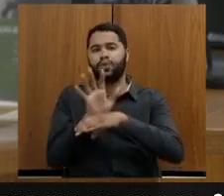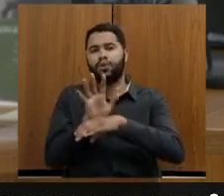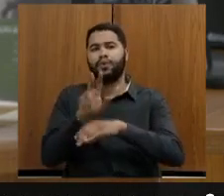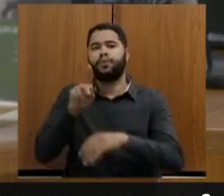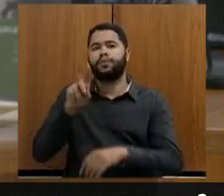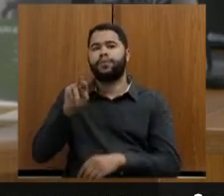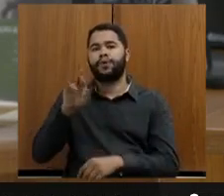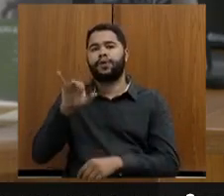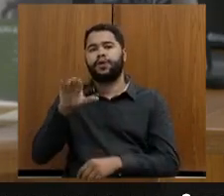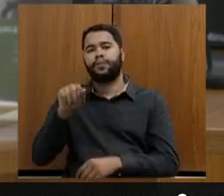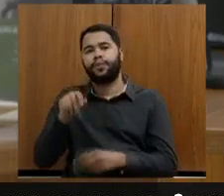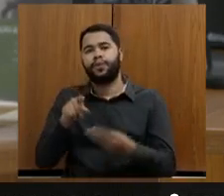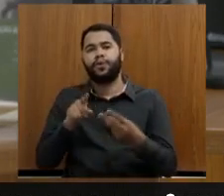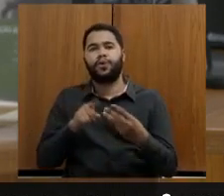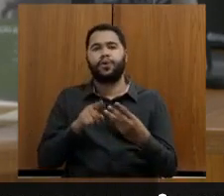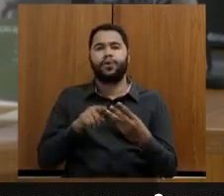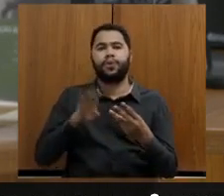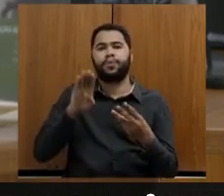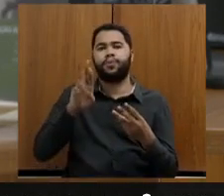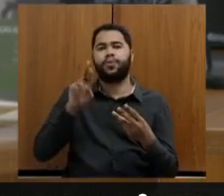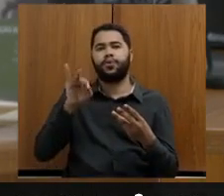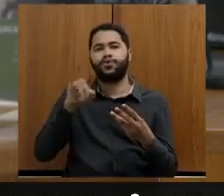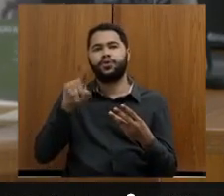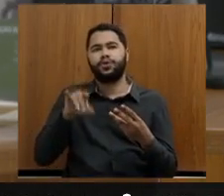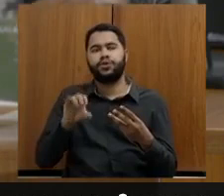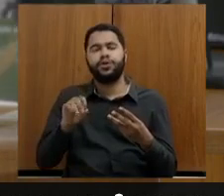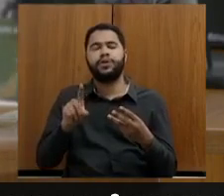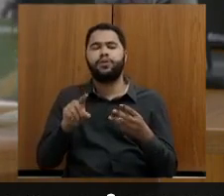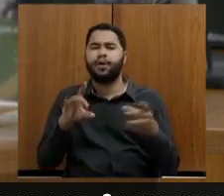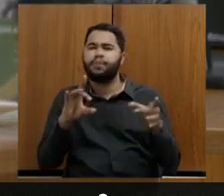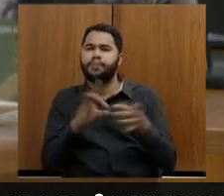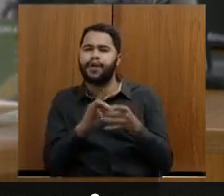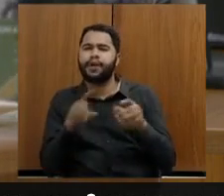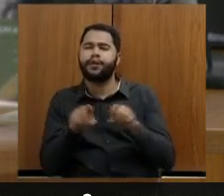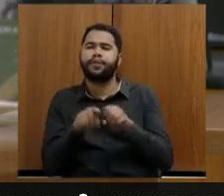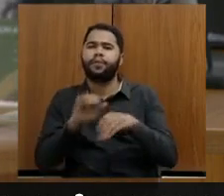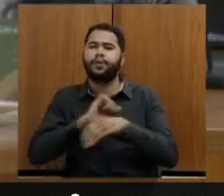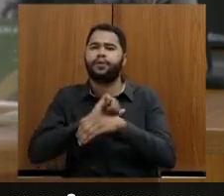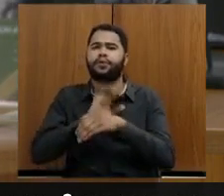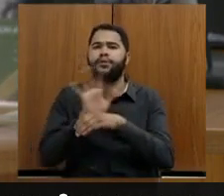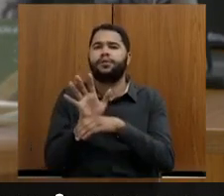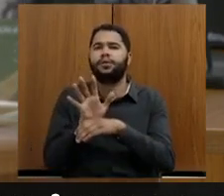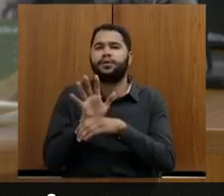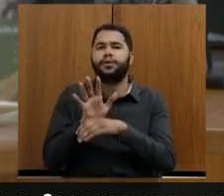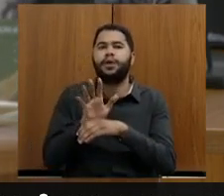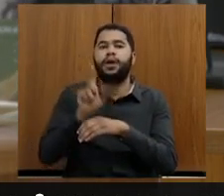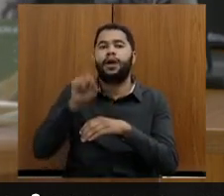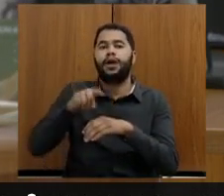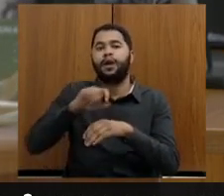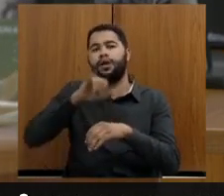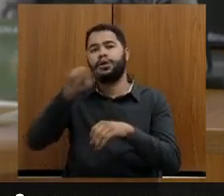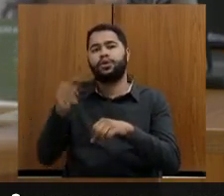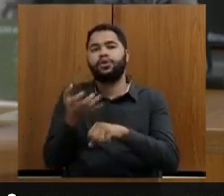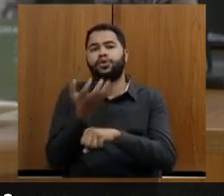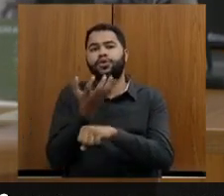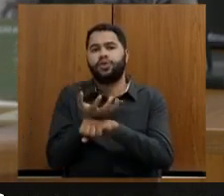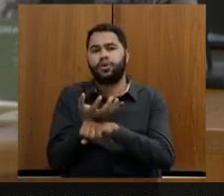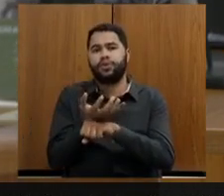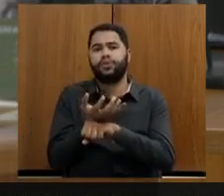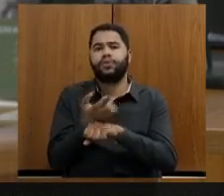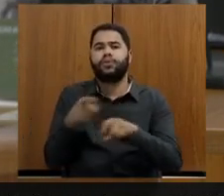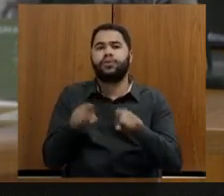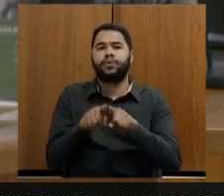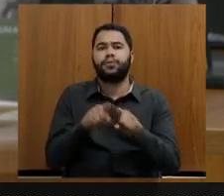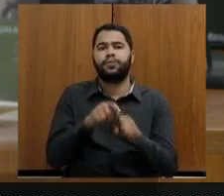Pirapora Buritizeiro Oi e a 135 que liga Montes Claros a Januária e